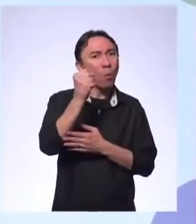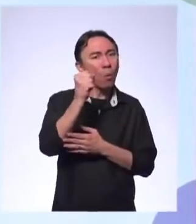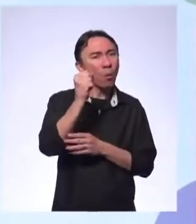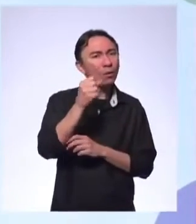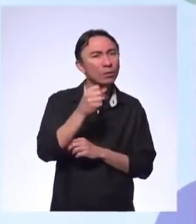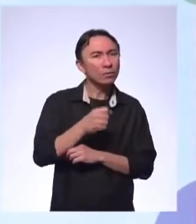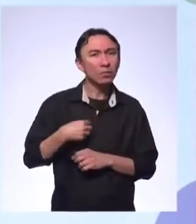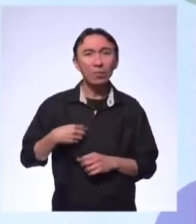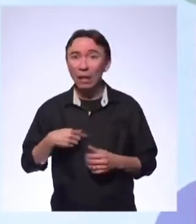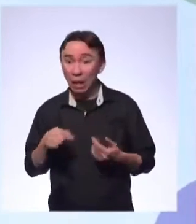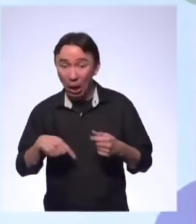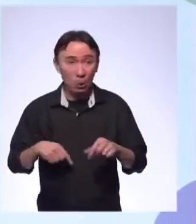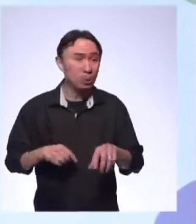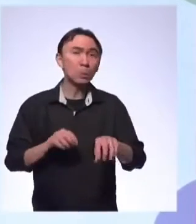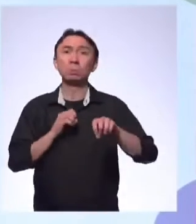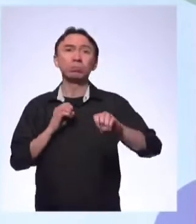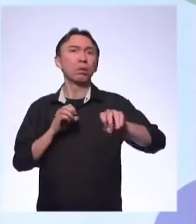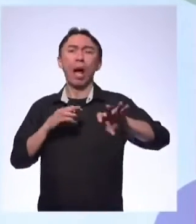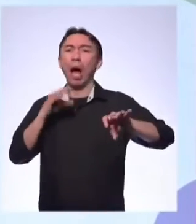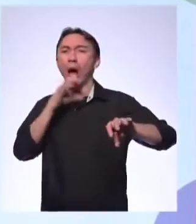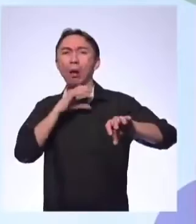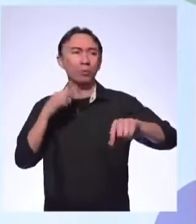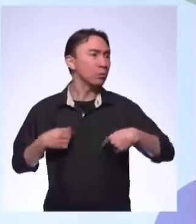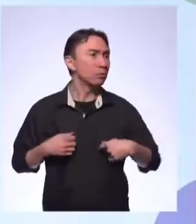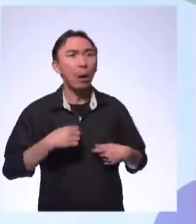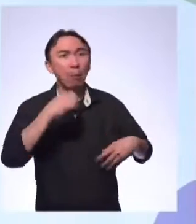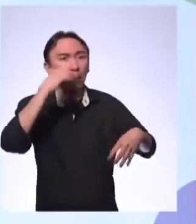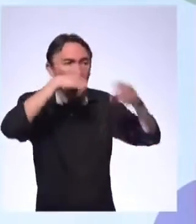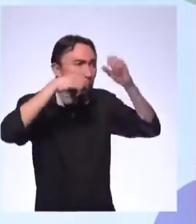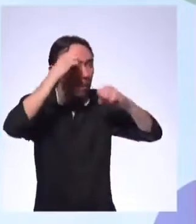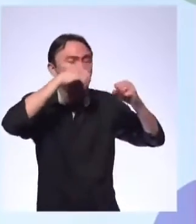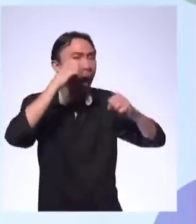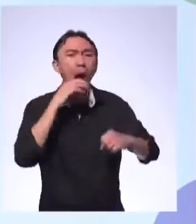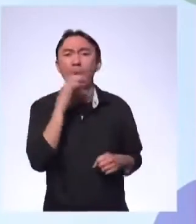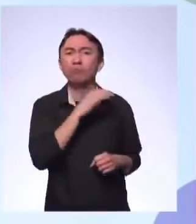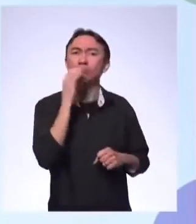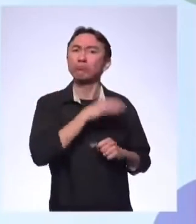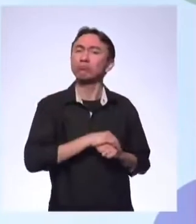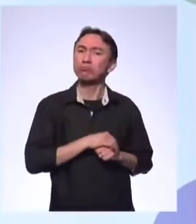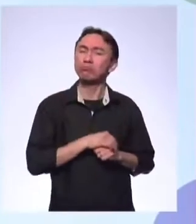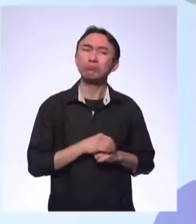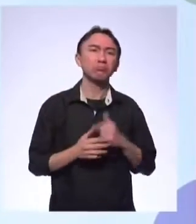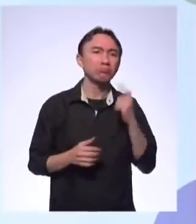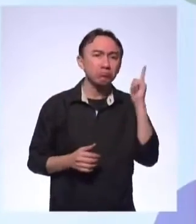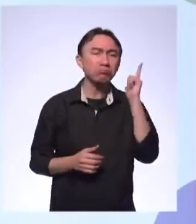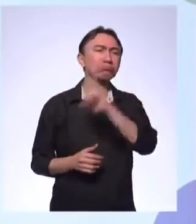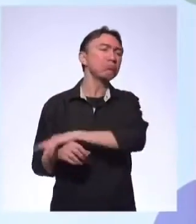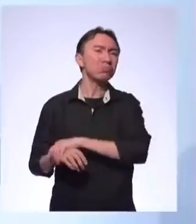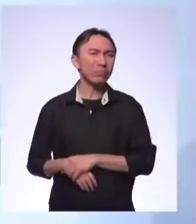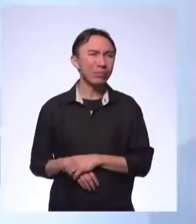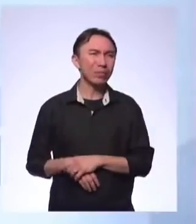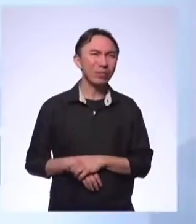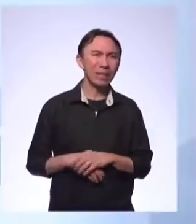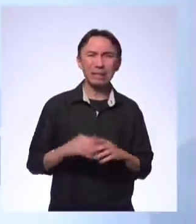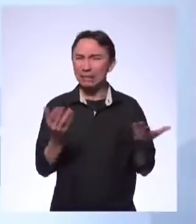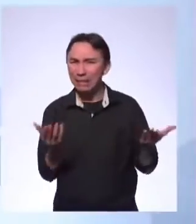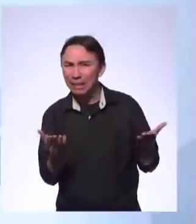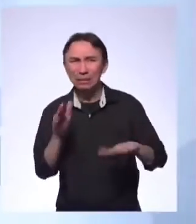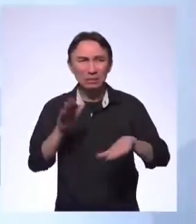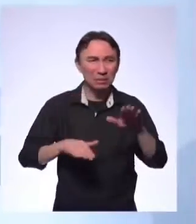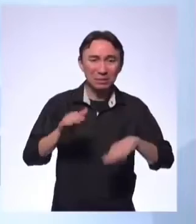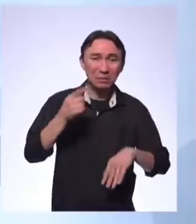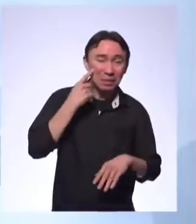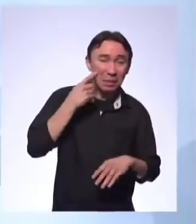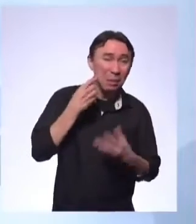faz a gente aprender mais rápido eu também sinto isso que eu consigo passar mais aqui com vocês e não tem até um certo inchaço aqui